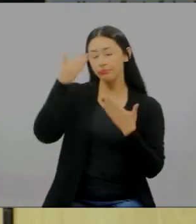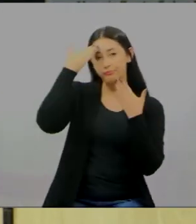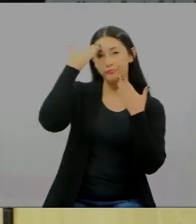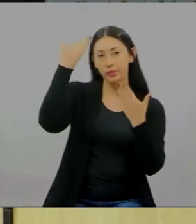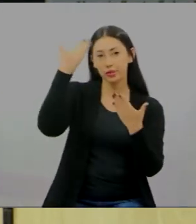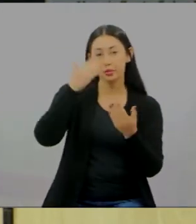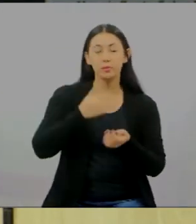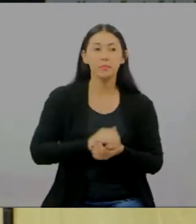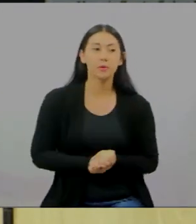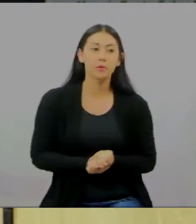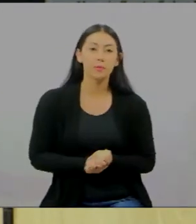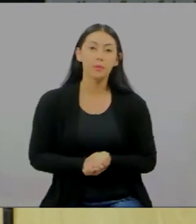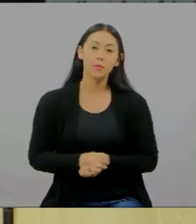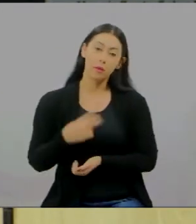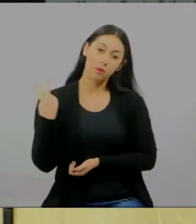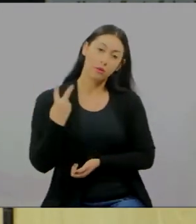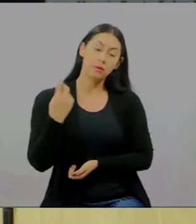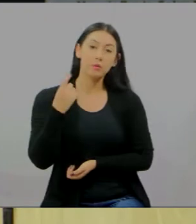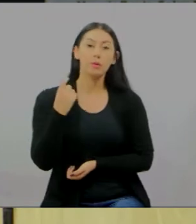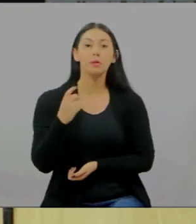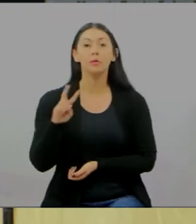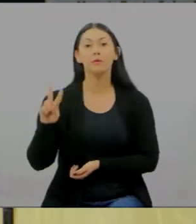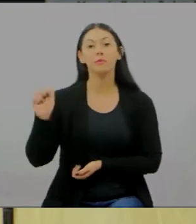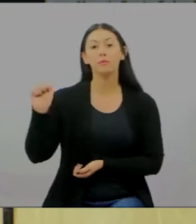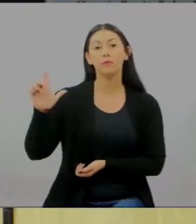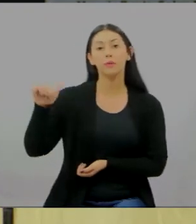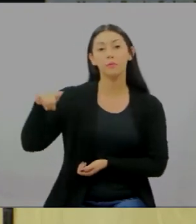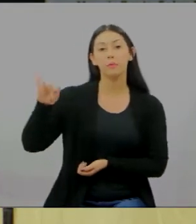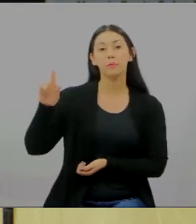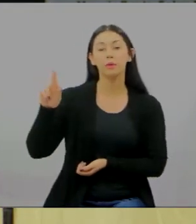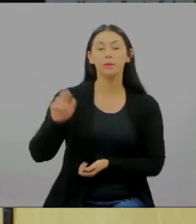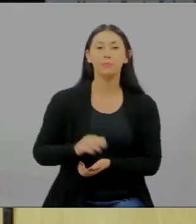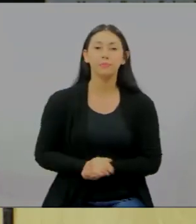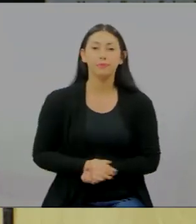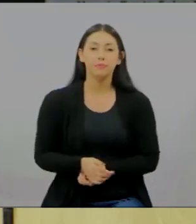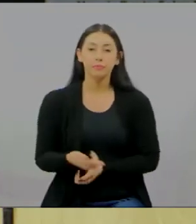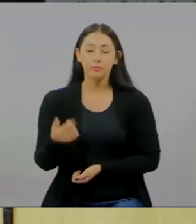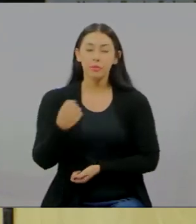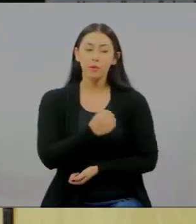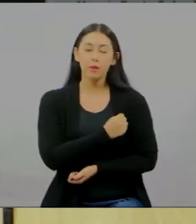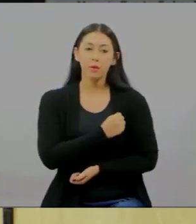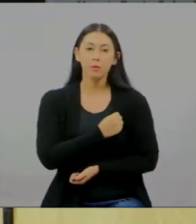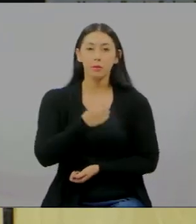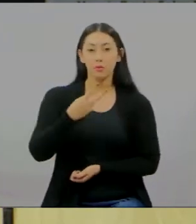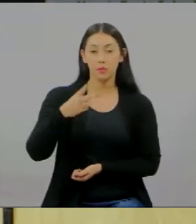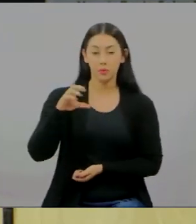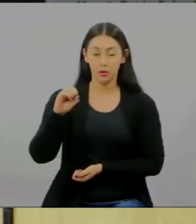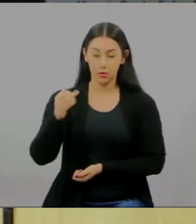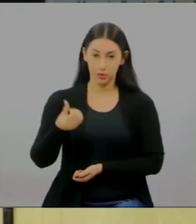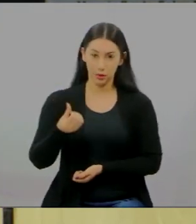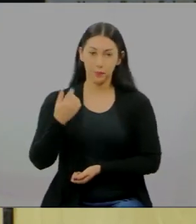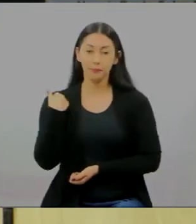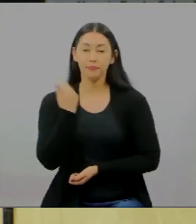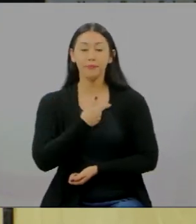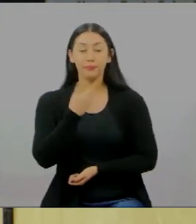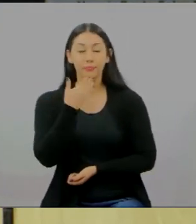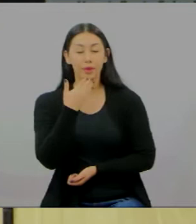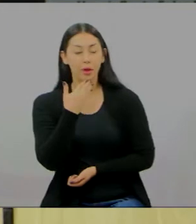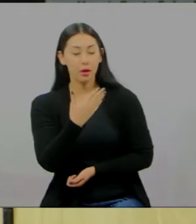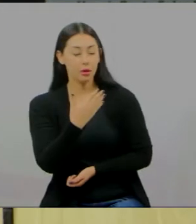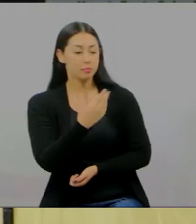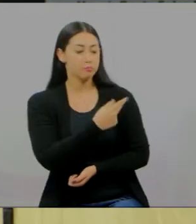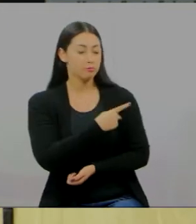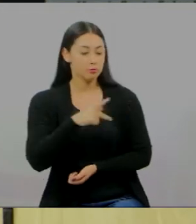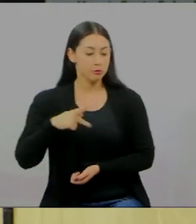dispensada, subscrevemos. Vereador Valmir Parque do Meia Lua. Requerimento número 206. Requeremos ao excelentíssimo senhor presidente desta